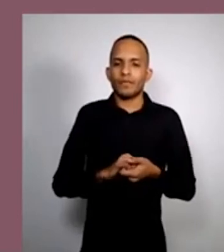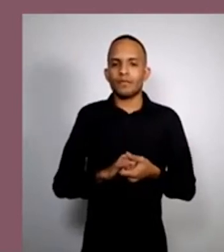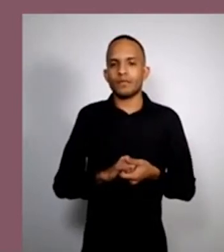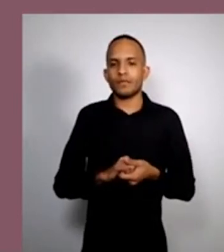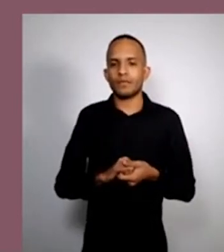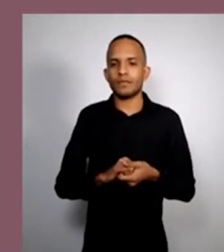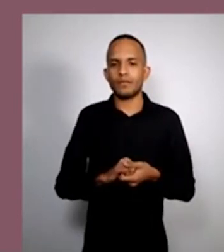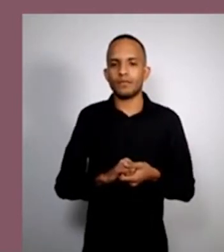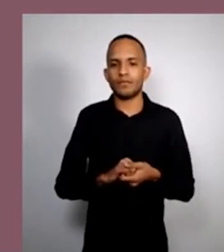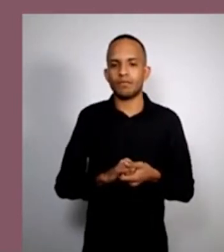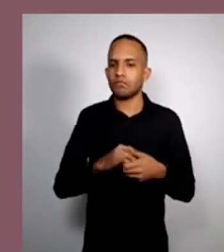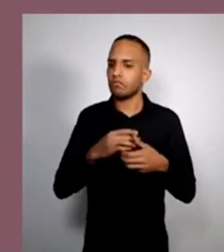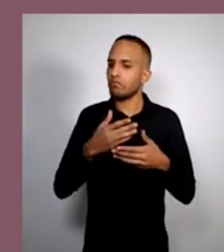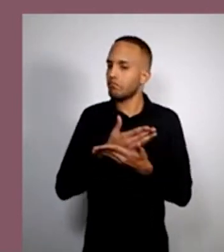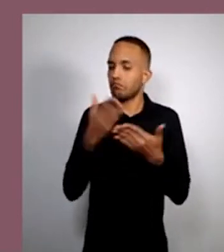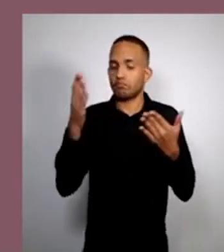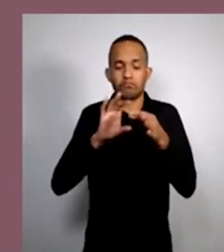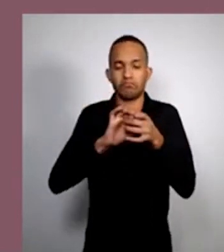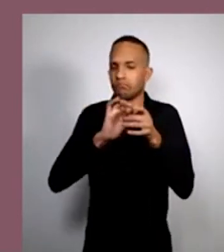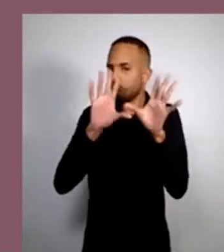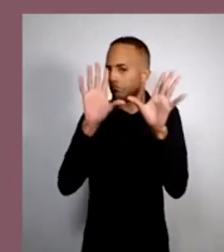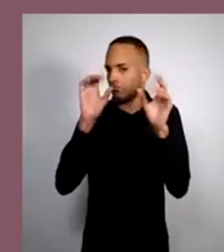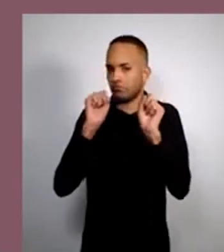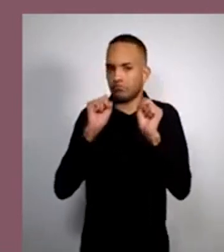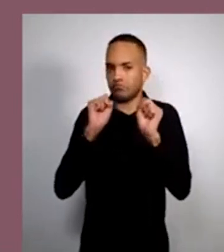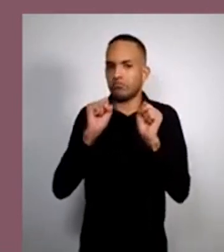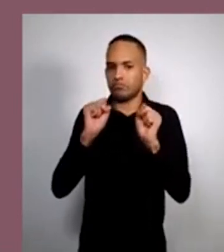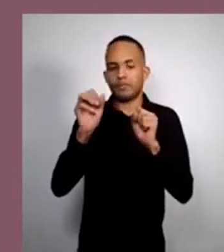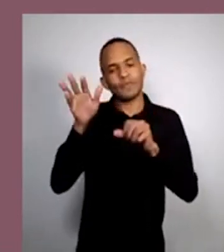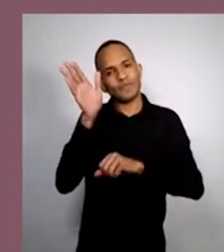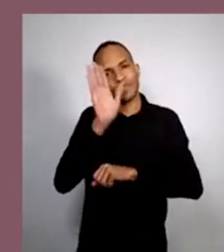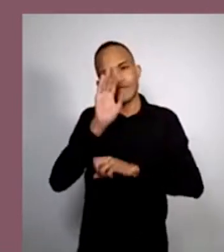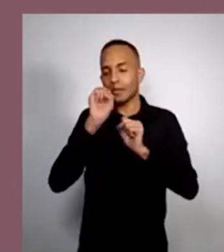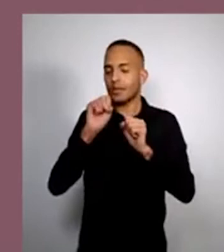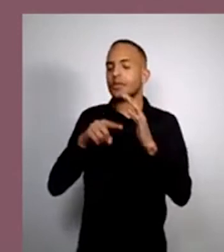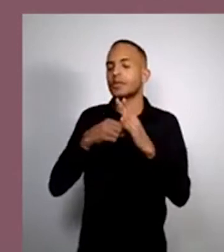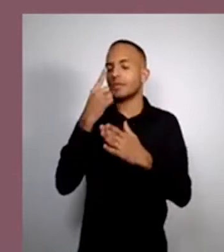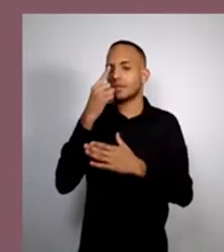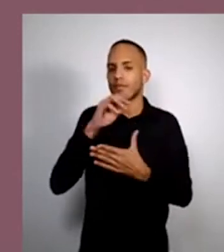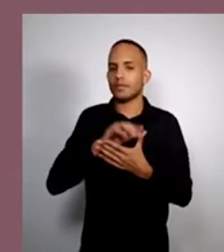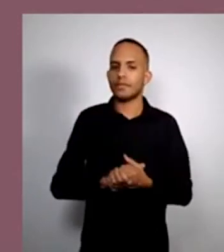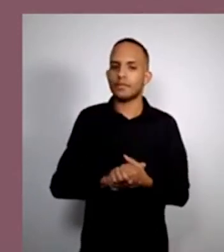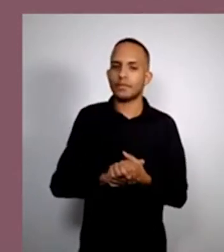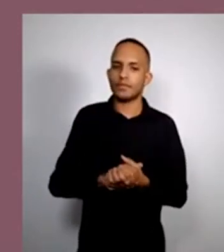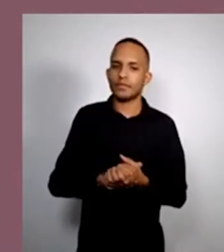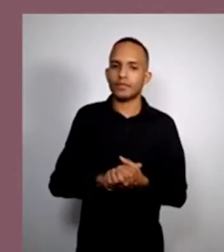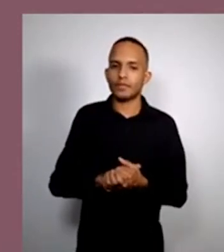E aí, sinta-se à vontade, quem quiser despedir-se primeiro.